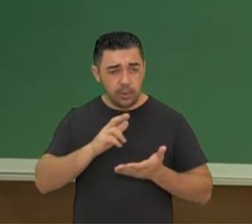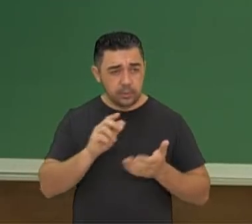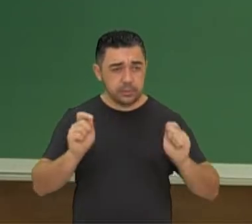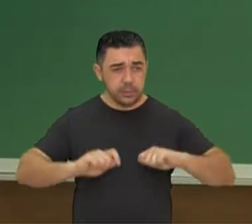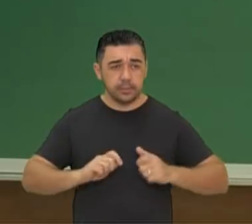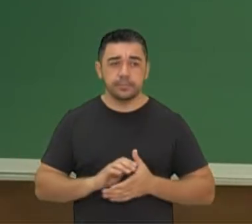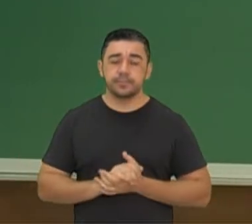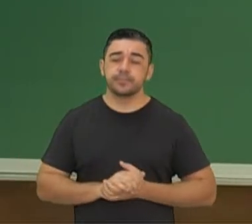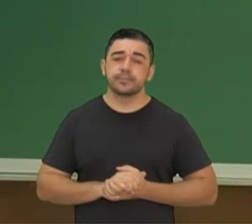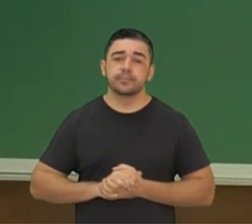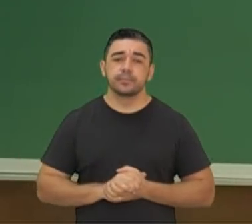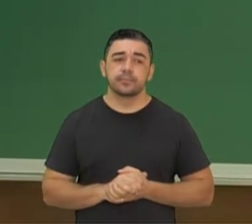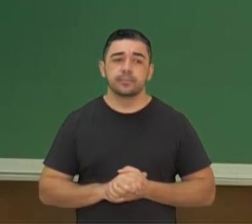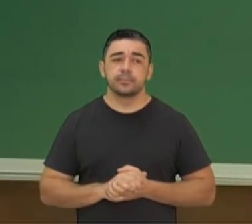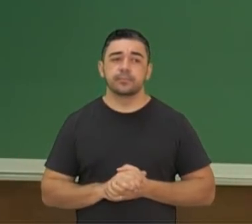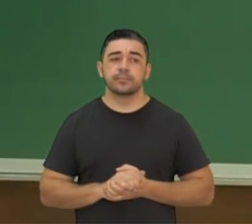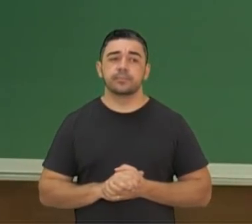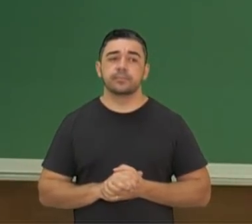Vamos continuando.